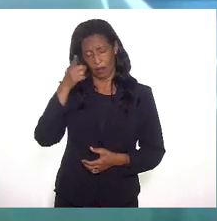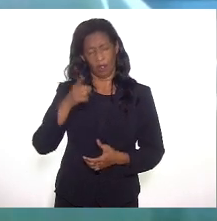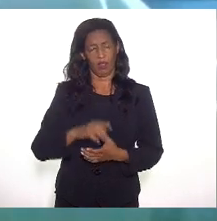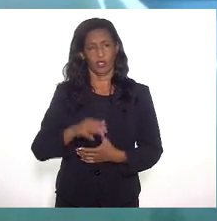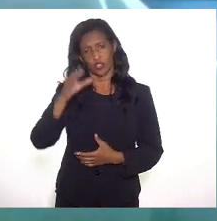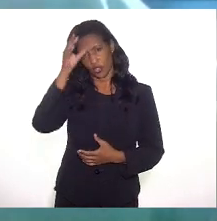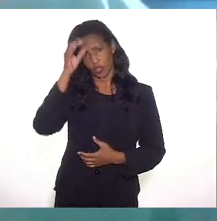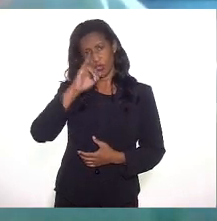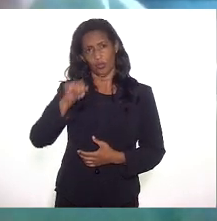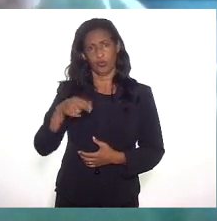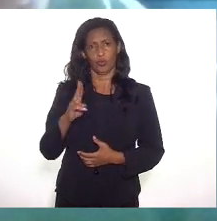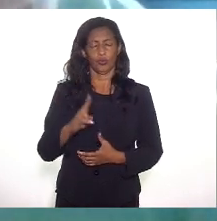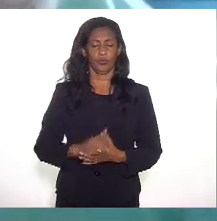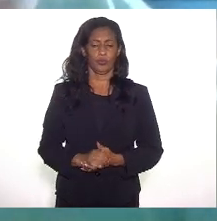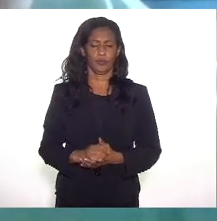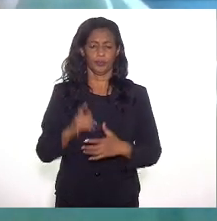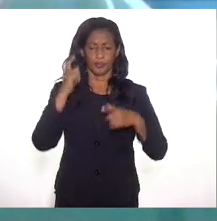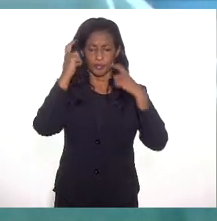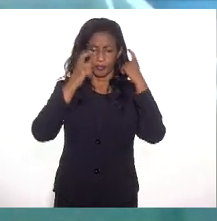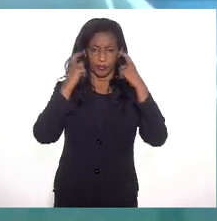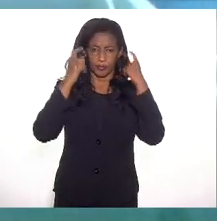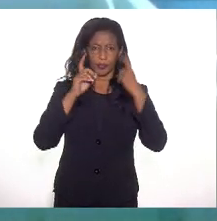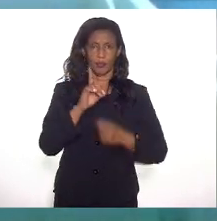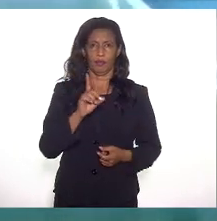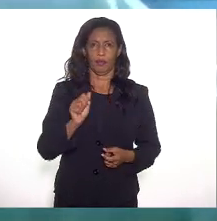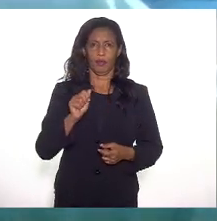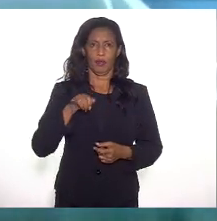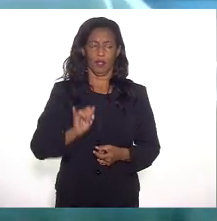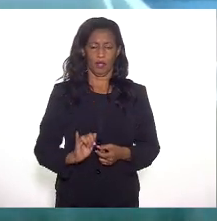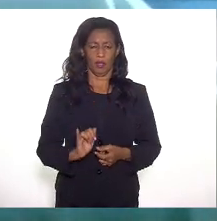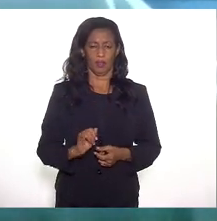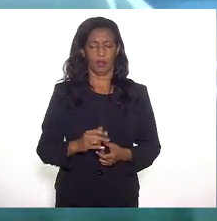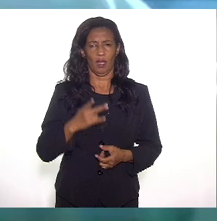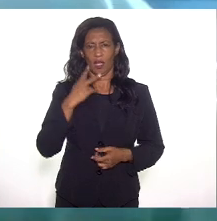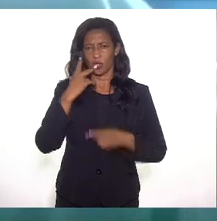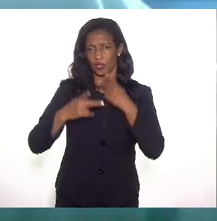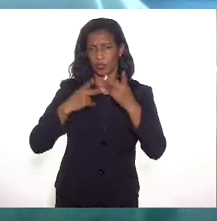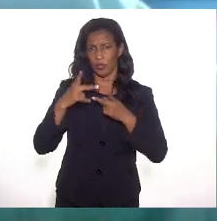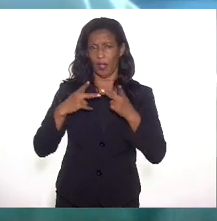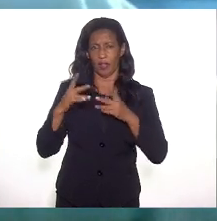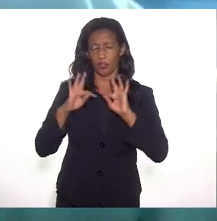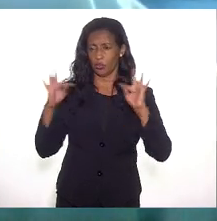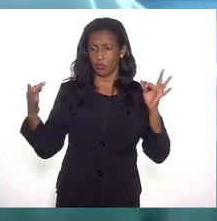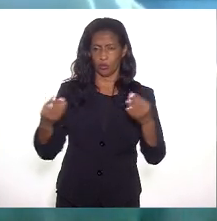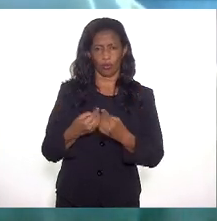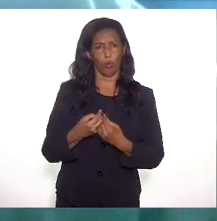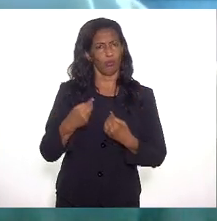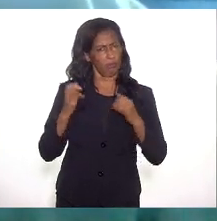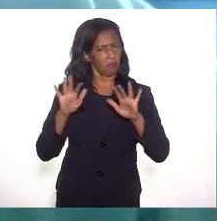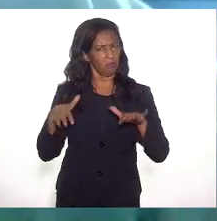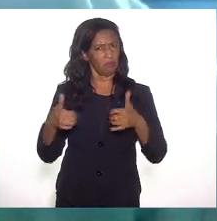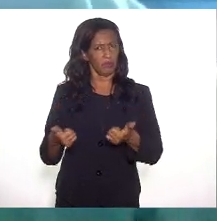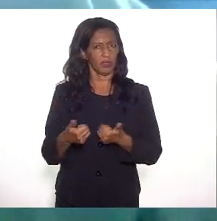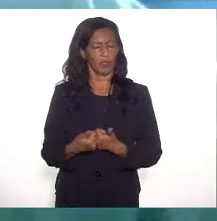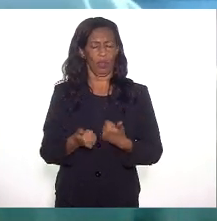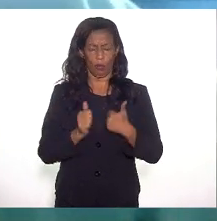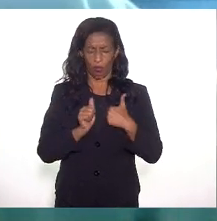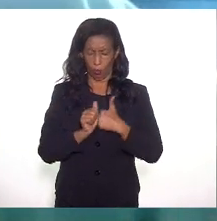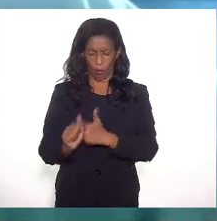Tia Ju, a preocupação da Dani, as falas de todos. Acho que está bem encaminhado assim.